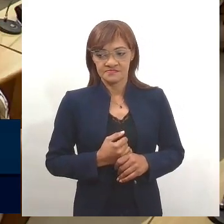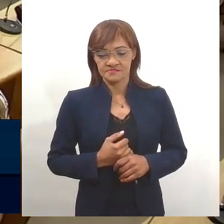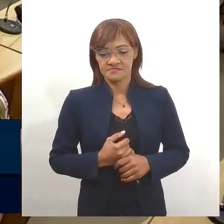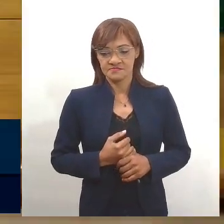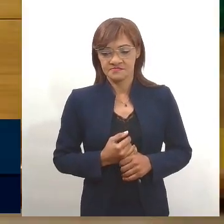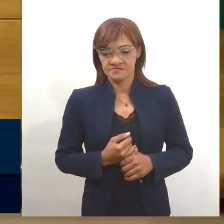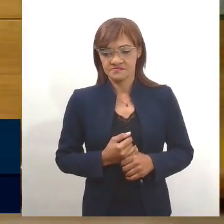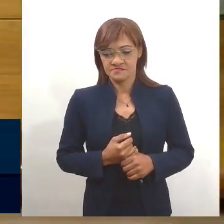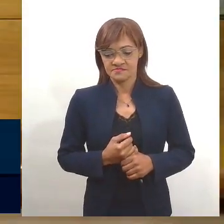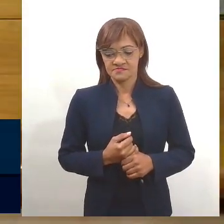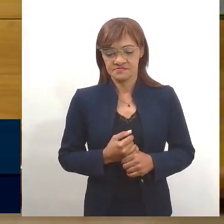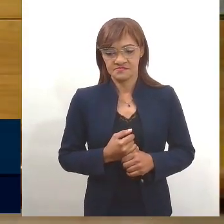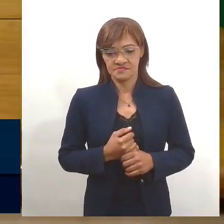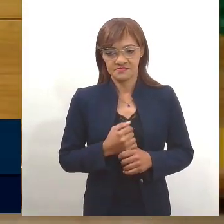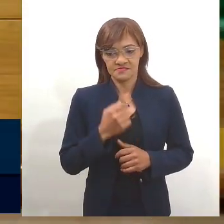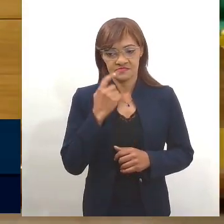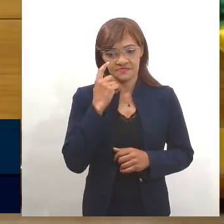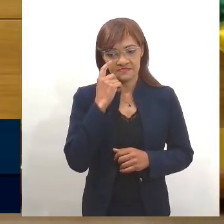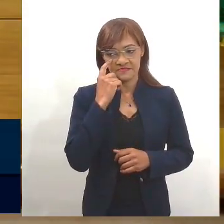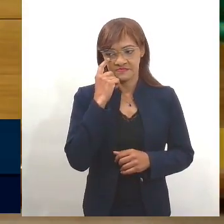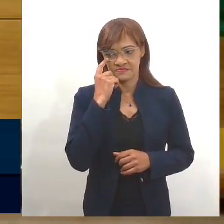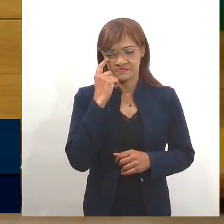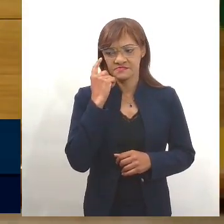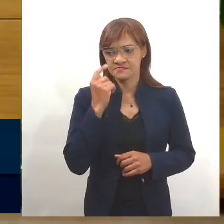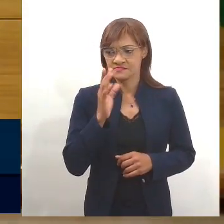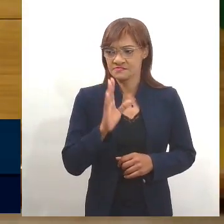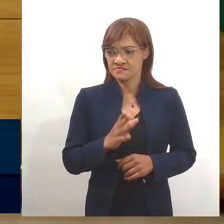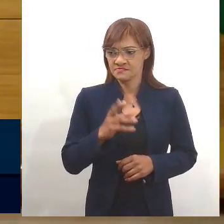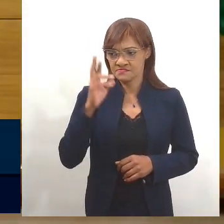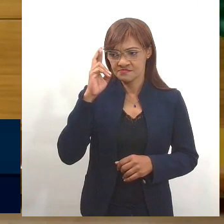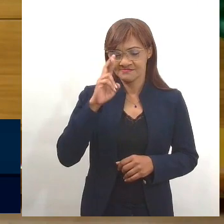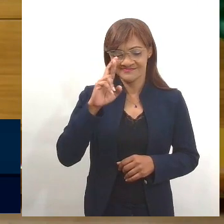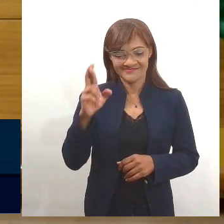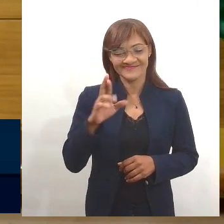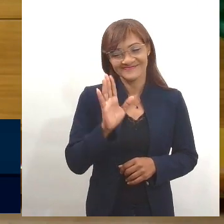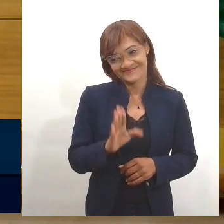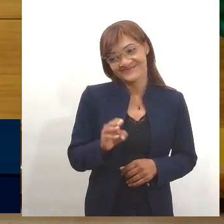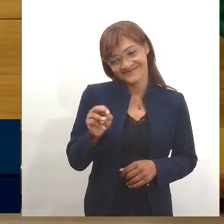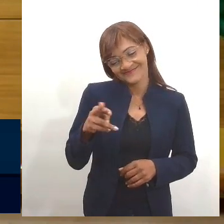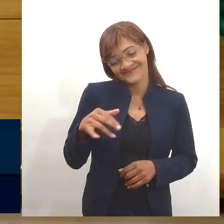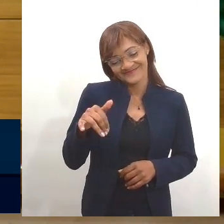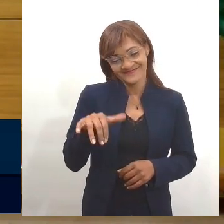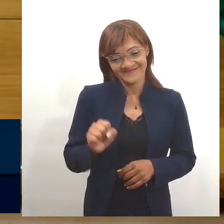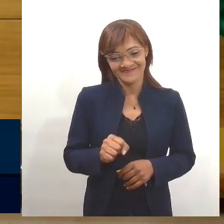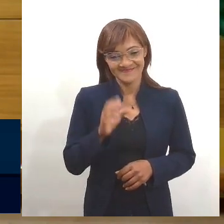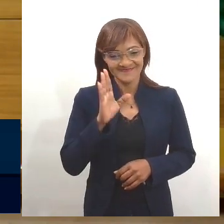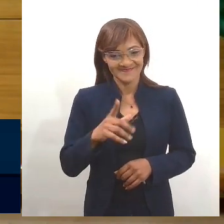O senhor Marcos dos Santos Ribeiro, sócio do grupo BRG Geradores.